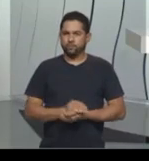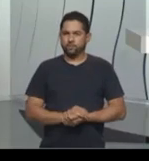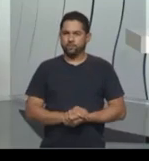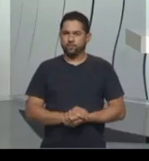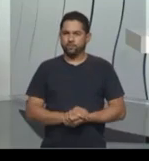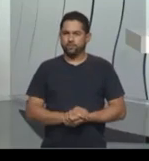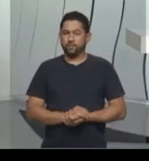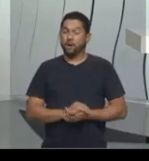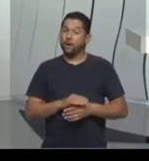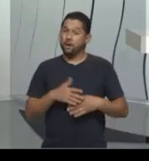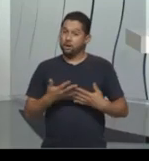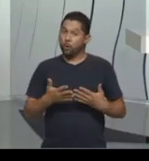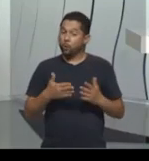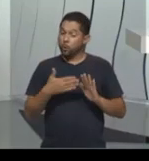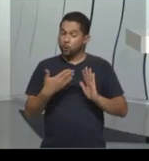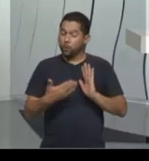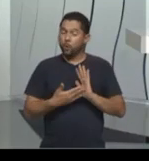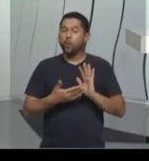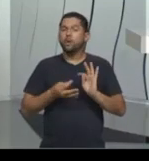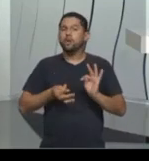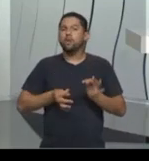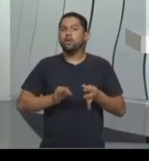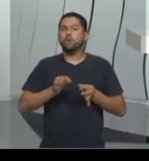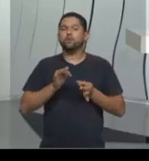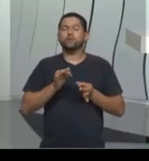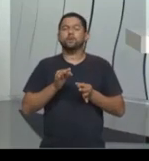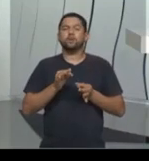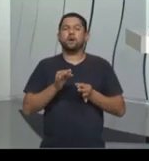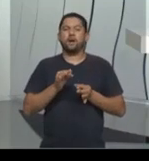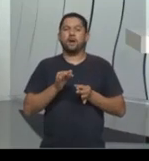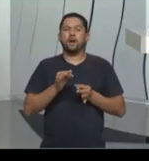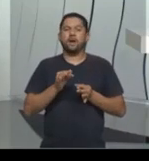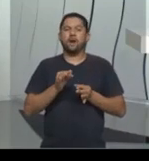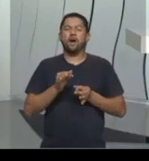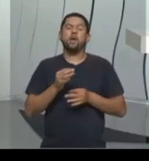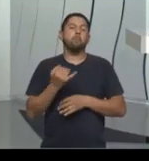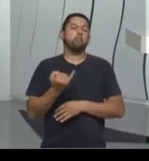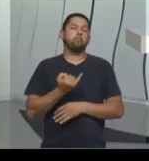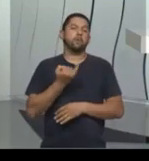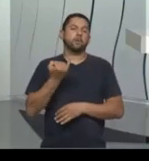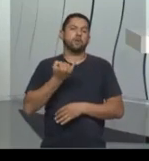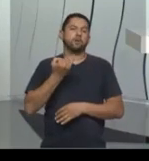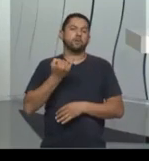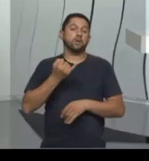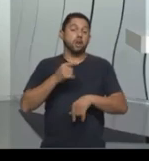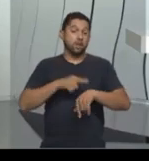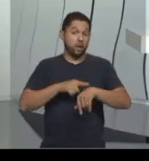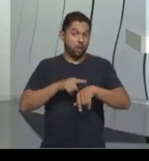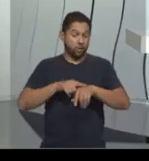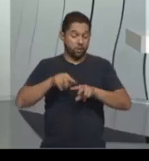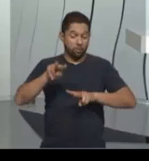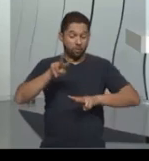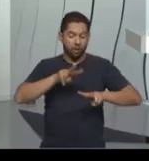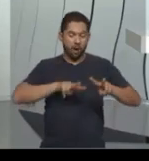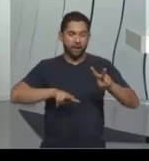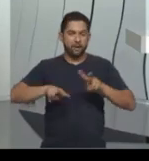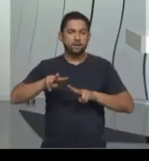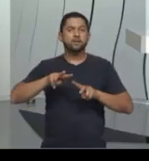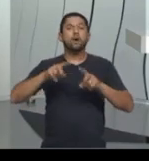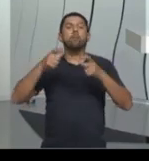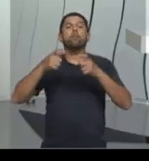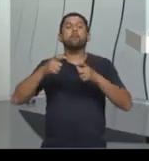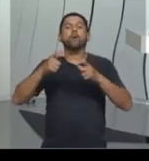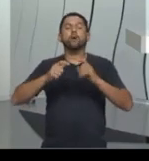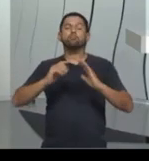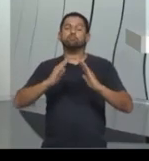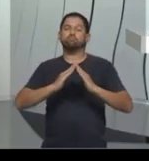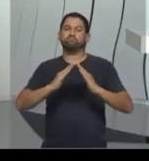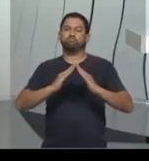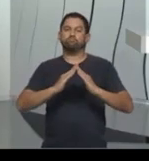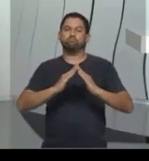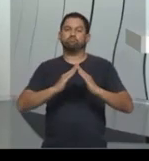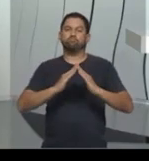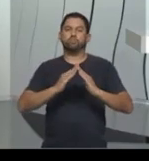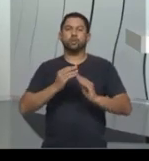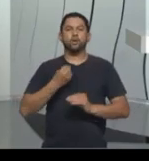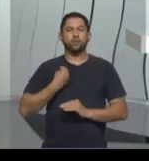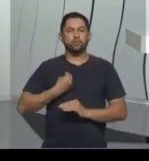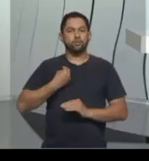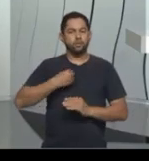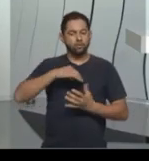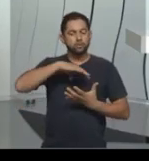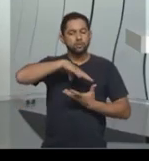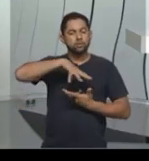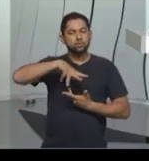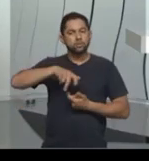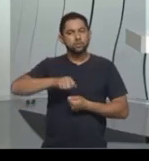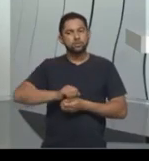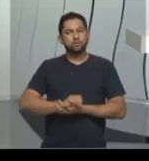útil aí nesse processo de avanço, né, de você estudar o espaço geográfico no qual você vive, tá? Então, quando a geografia